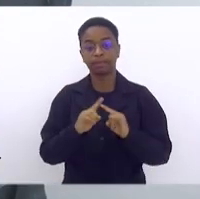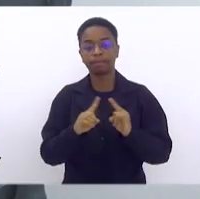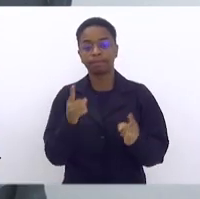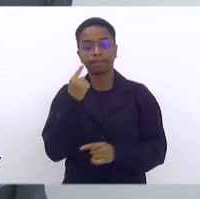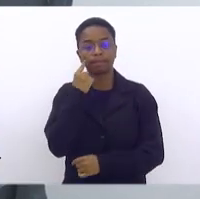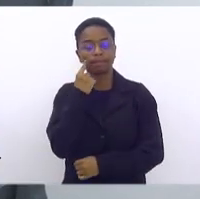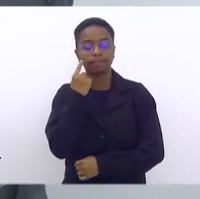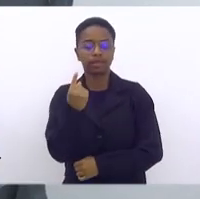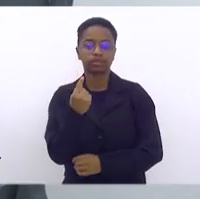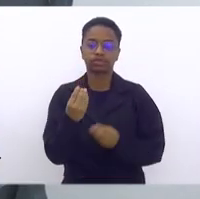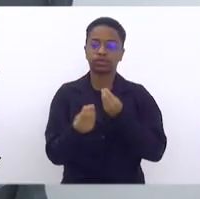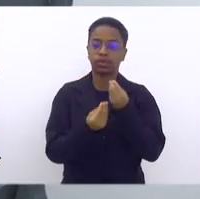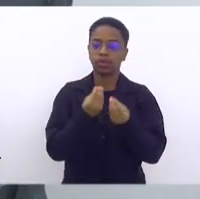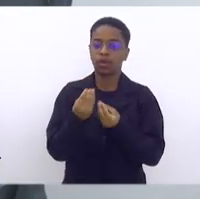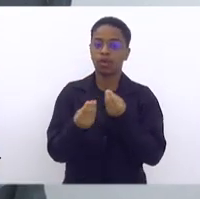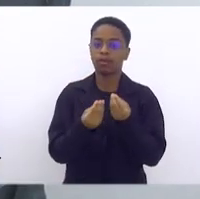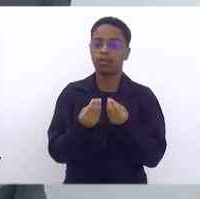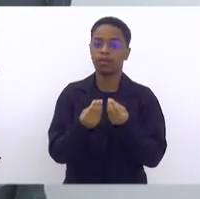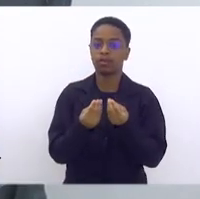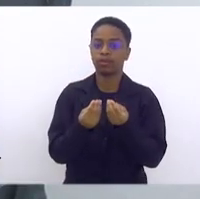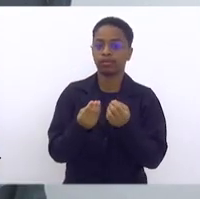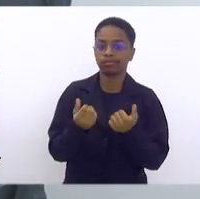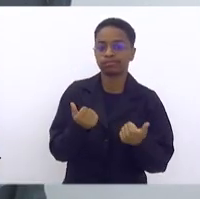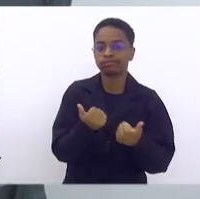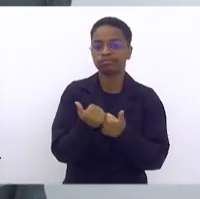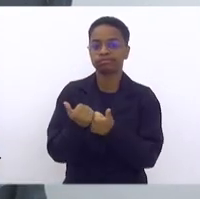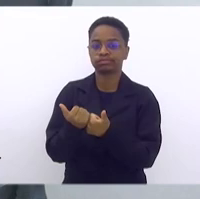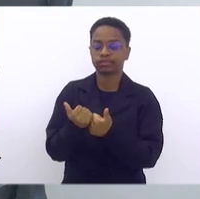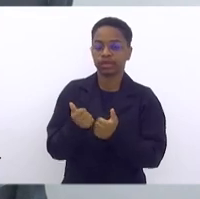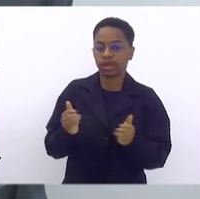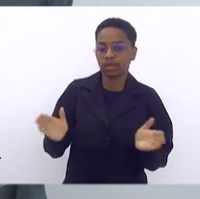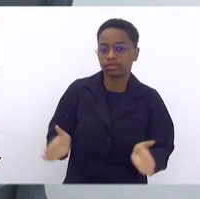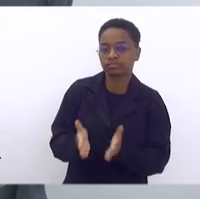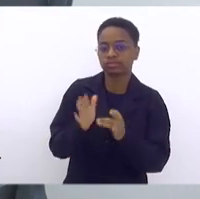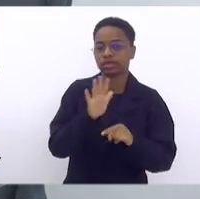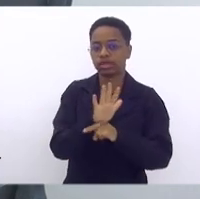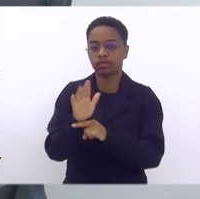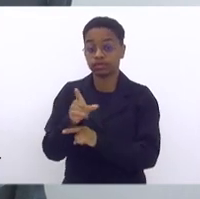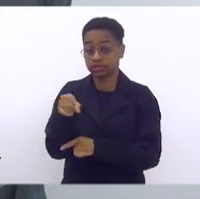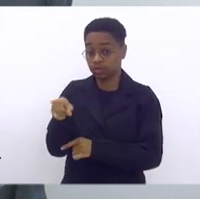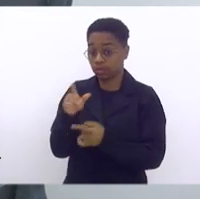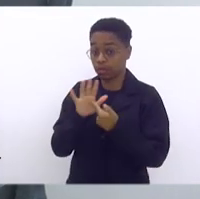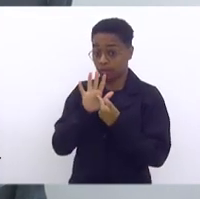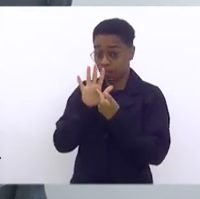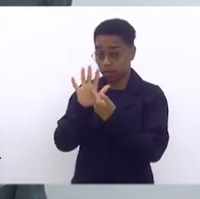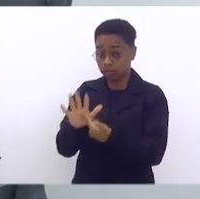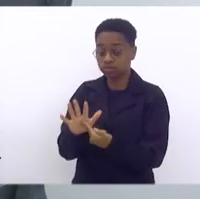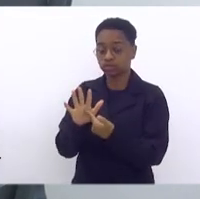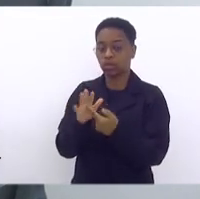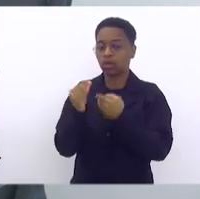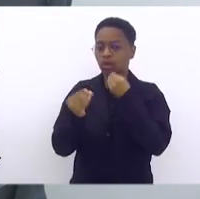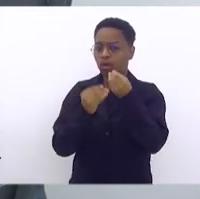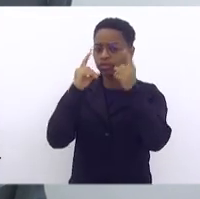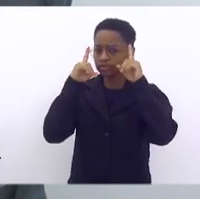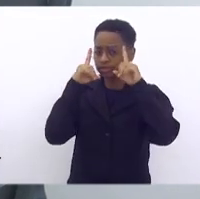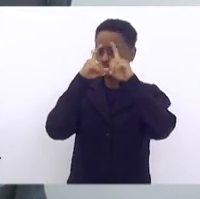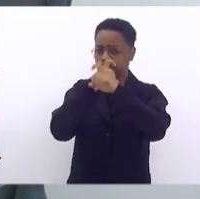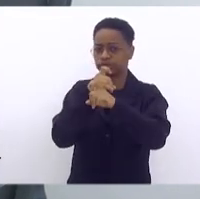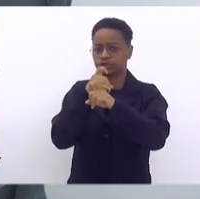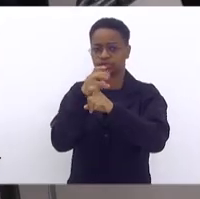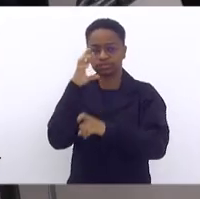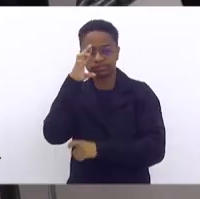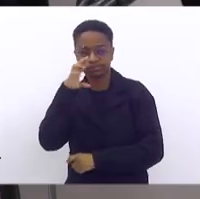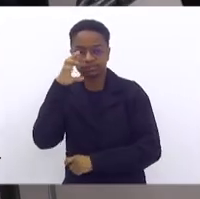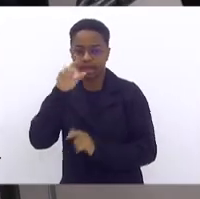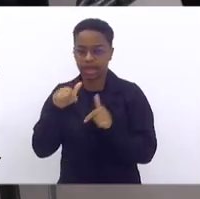contribuições que essa CPI possa dar, a senhora sinalizou da dificuldade do monitoramento